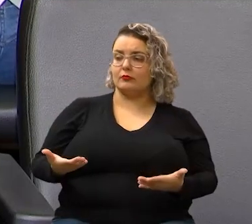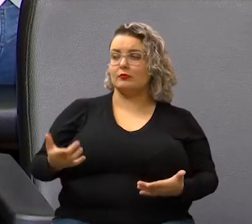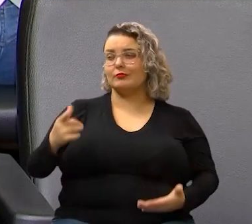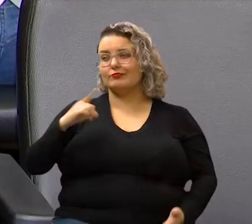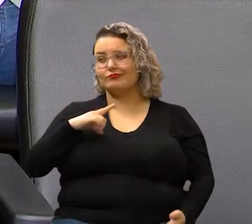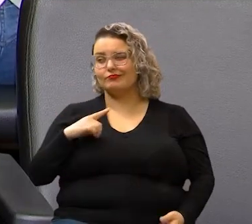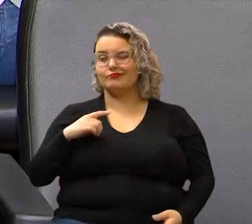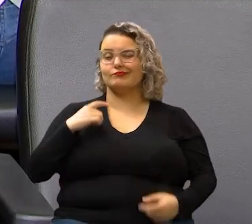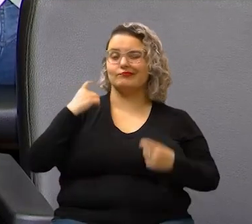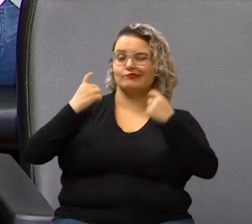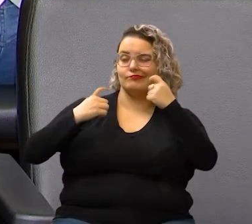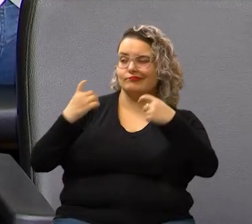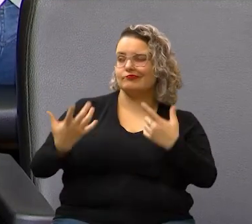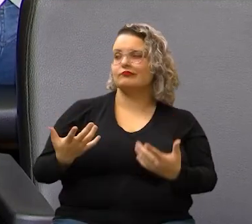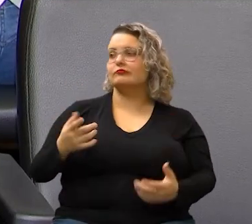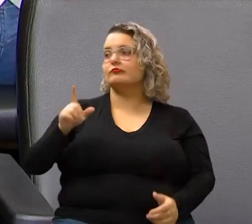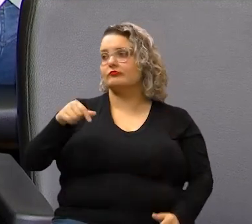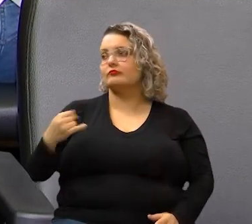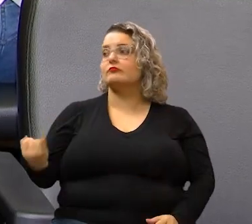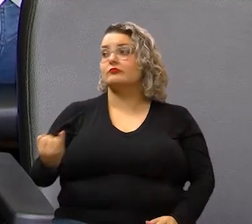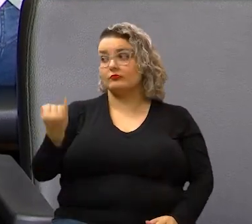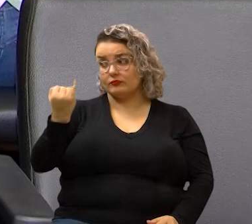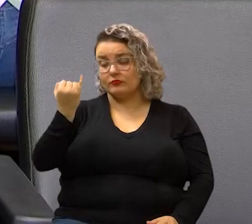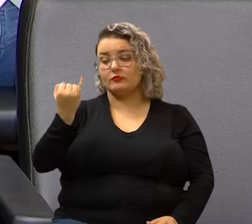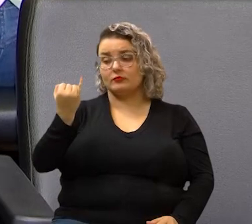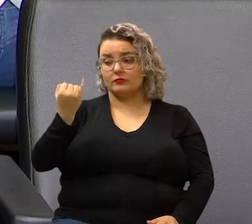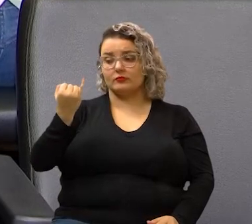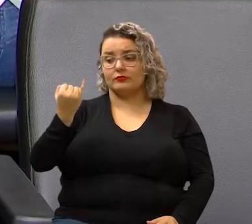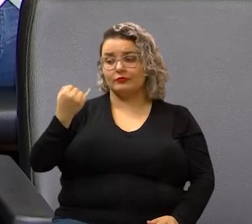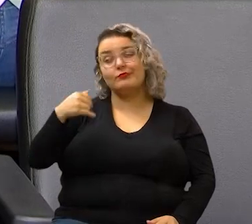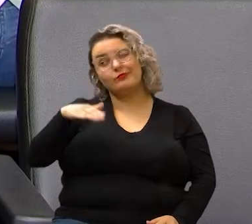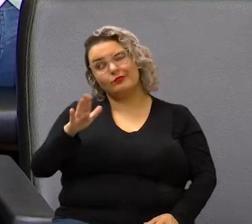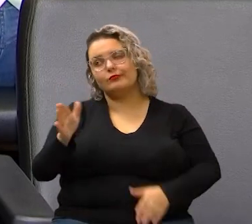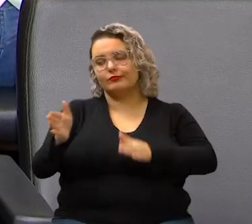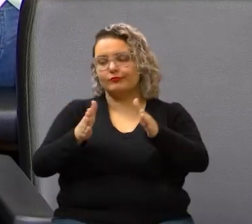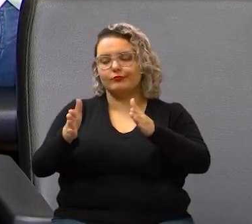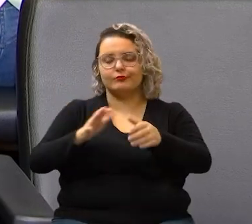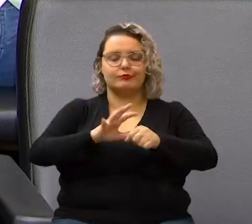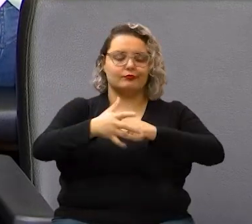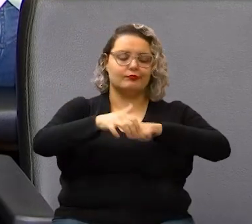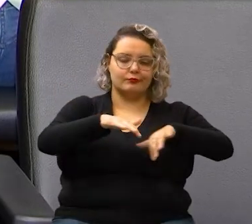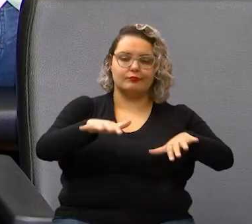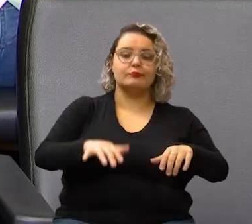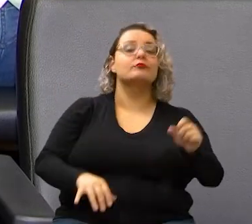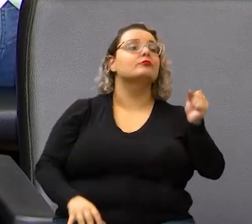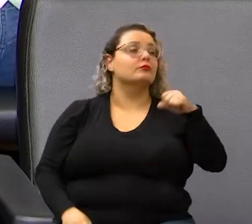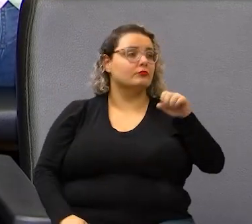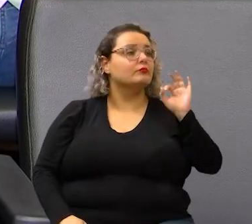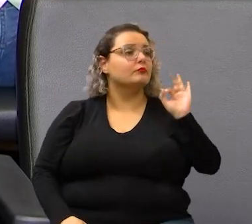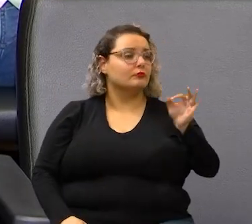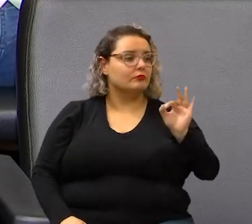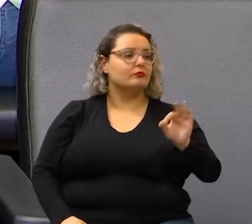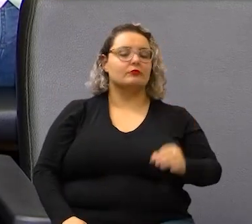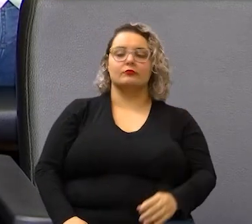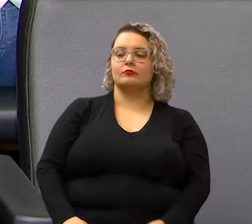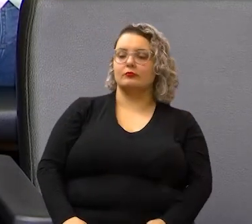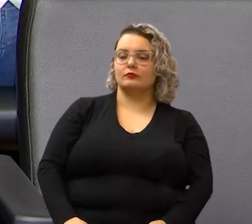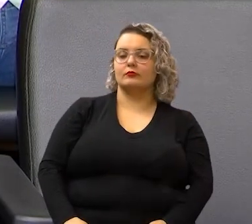pessoas ainda têm um certo preconceito, mas que é de suma importância, ainda mais pelo período que nós passamos, né, vereador? É isso daí